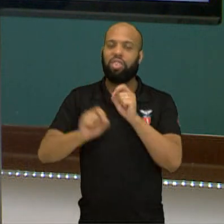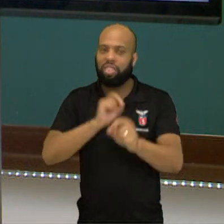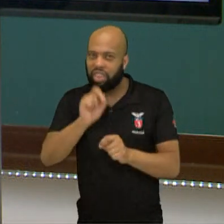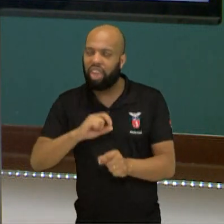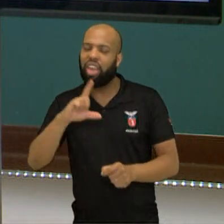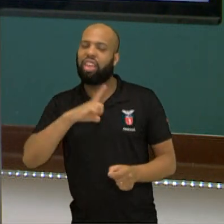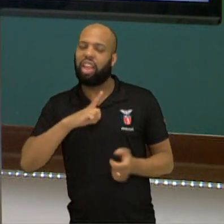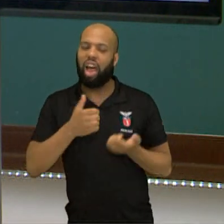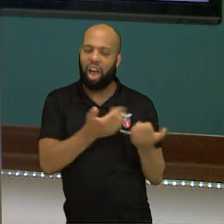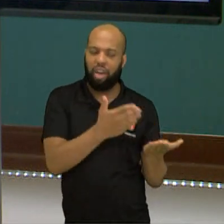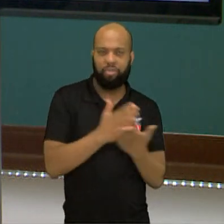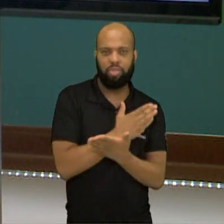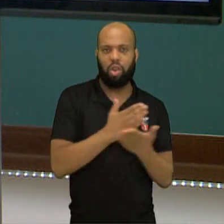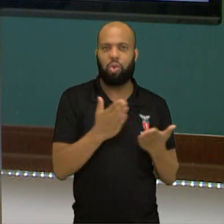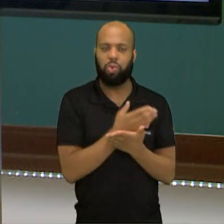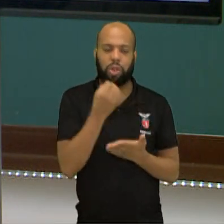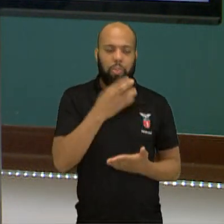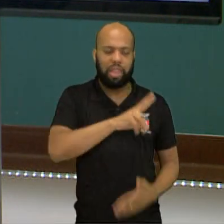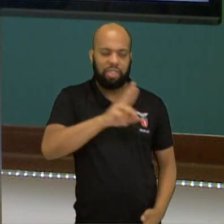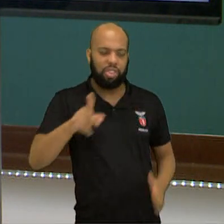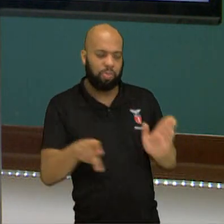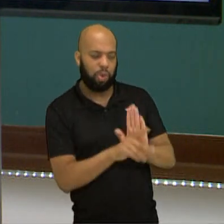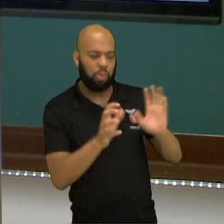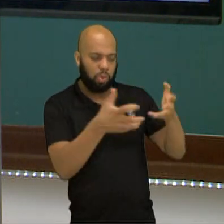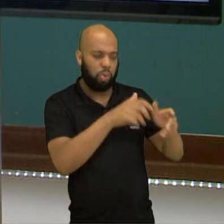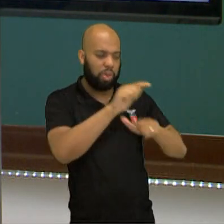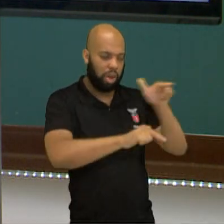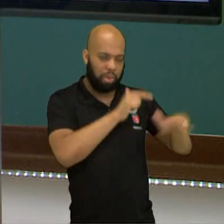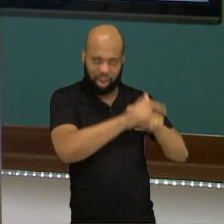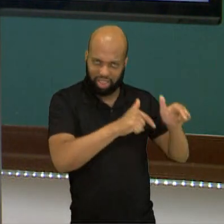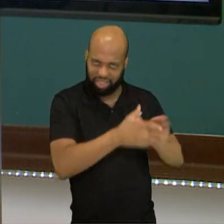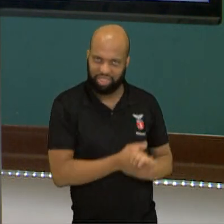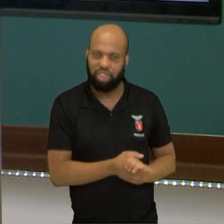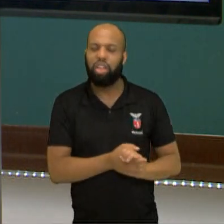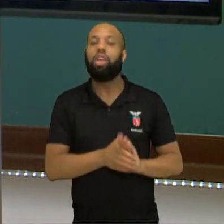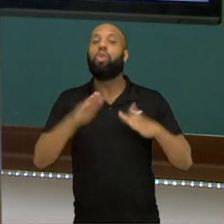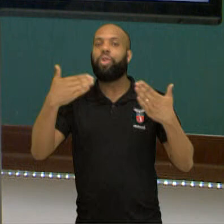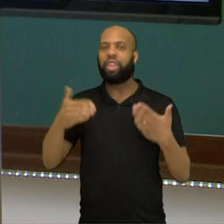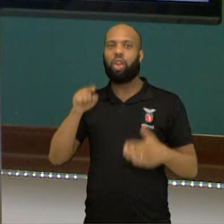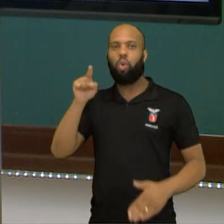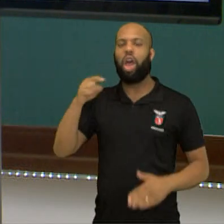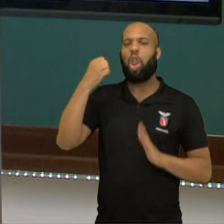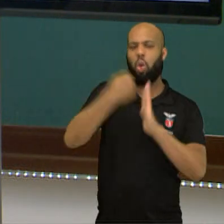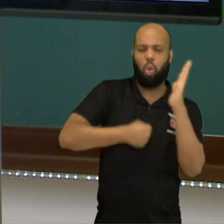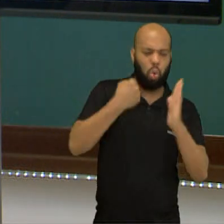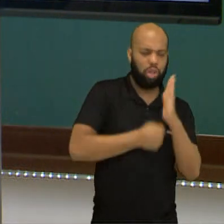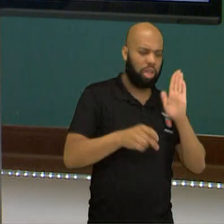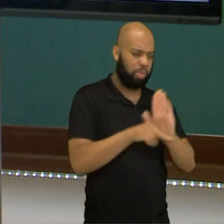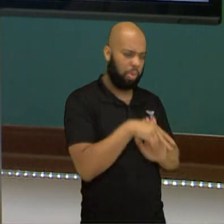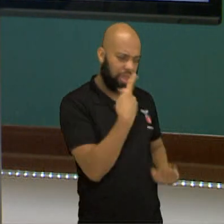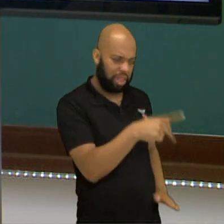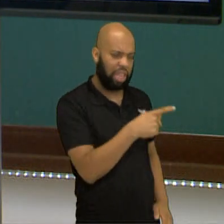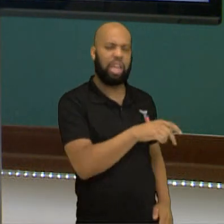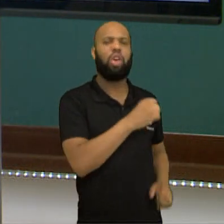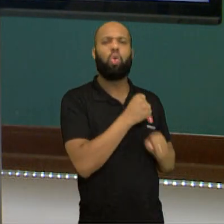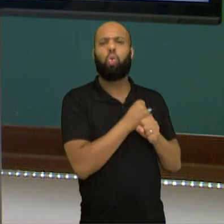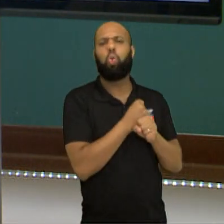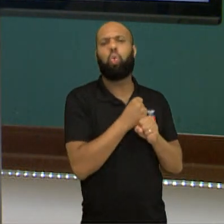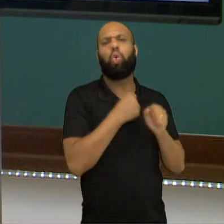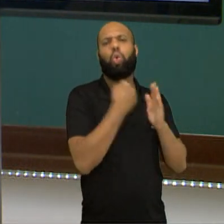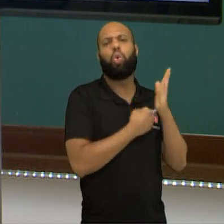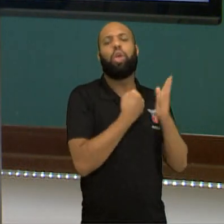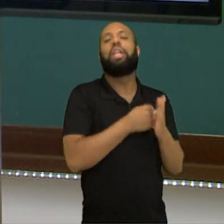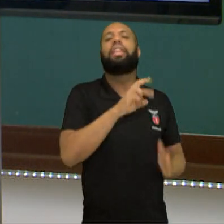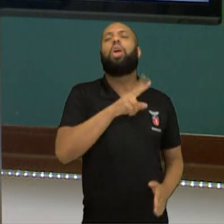por oferecer aquelas leis trabalhistas que ele precisava. Não é que fossem lutas dos trabalhadores de muitos anos. Não, foi